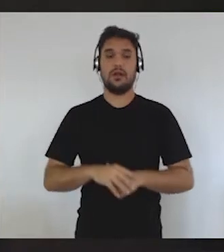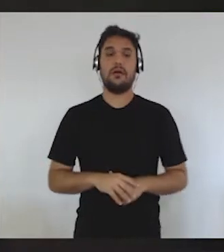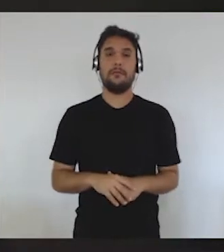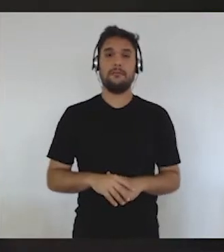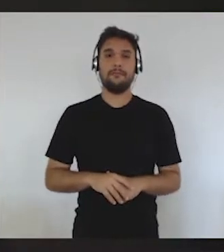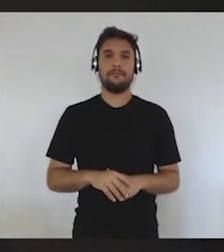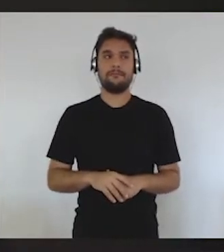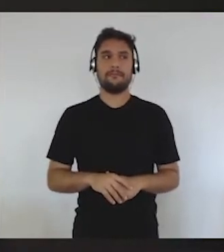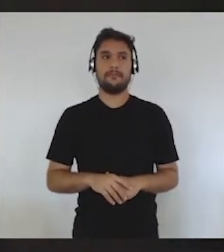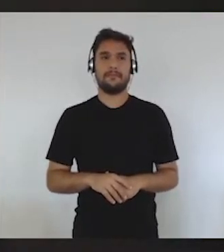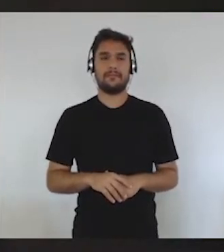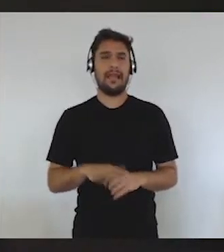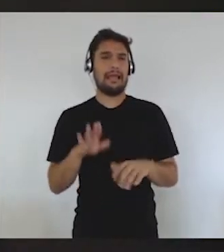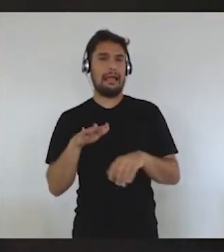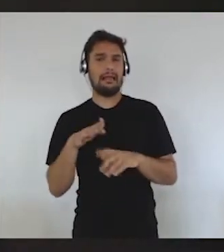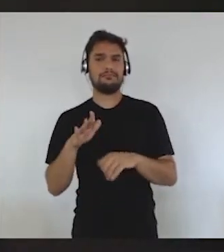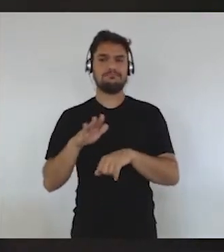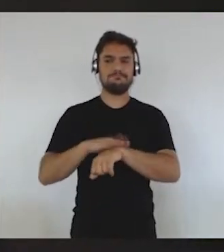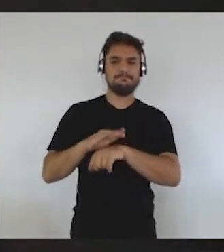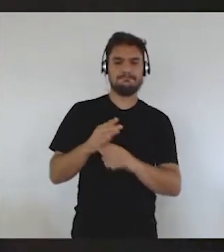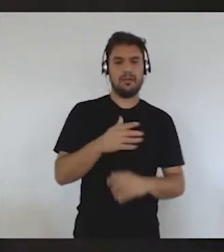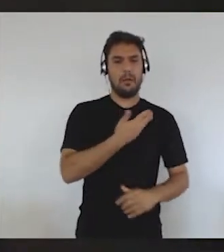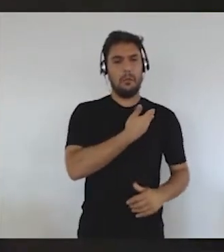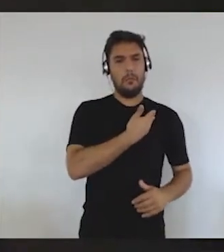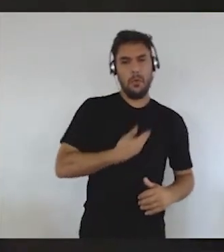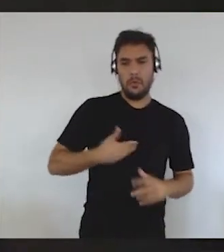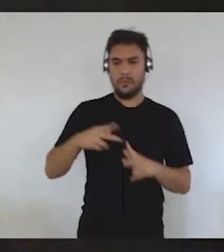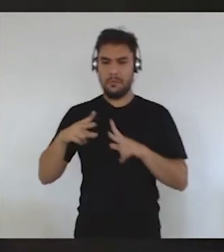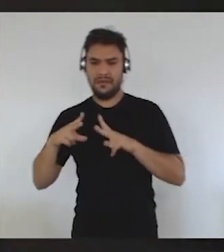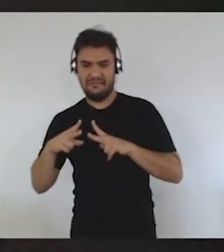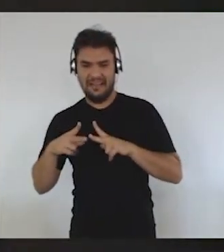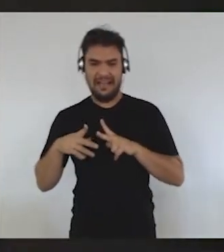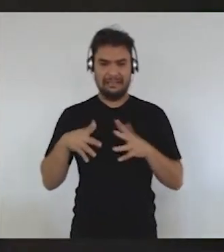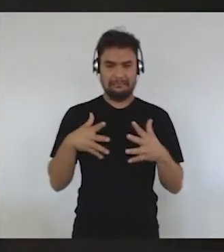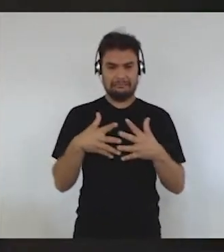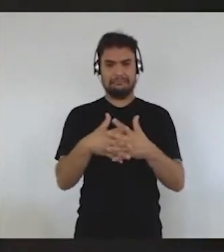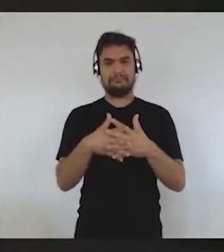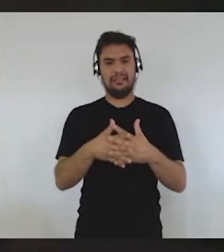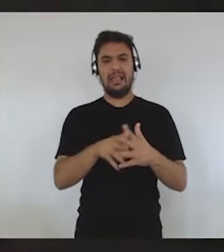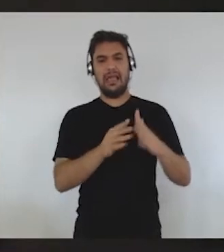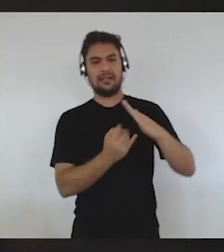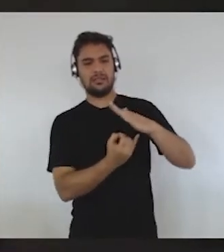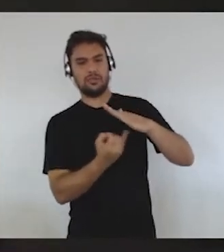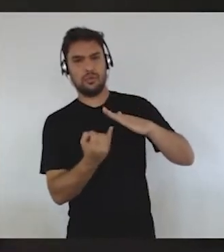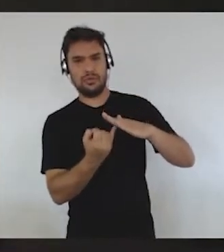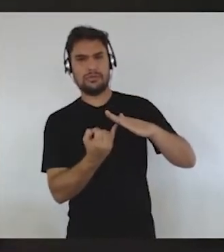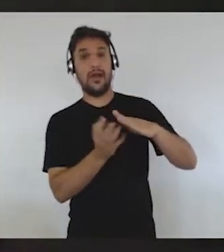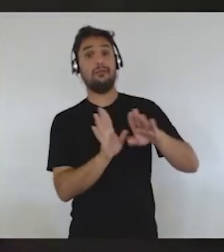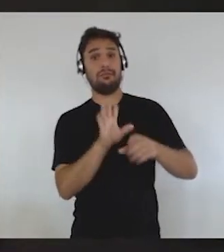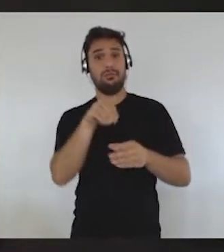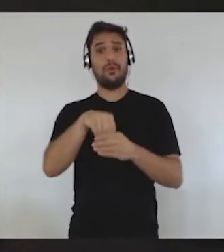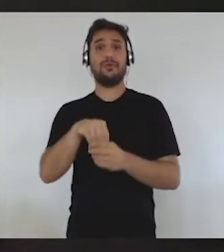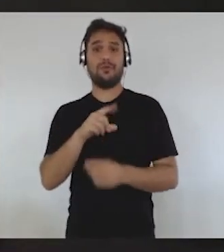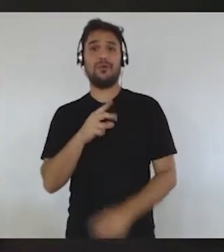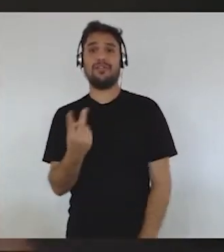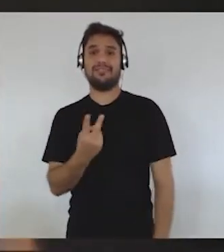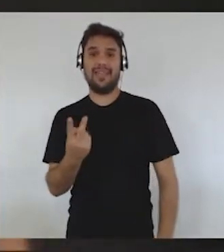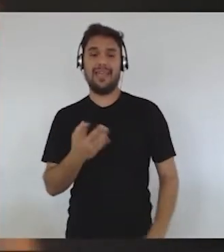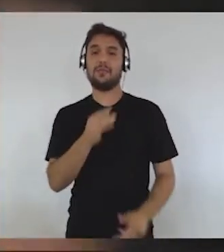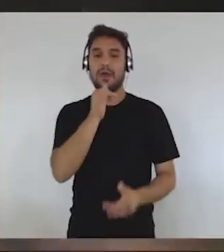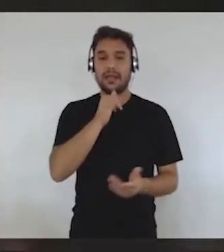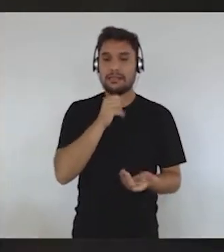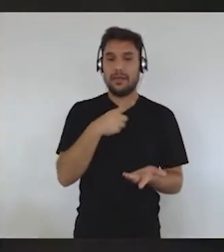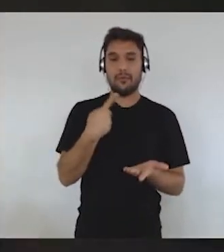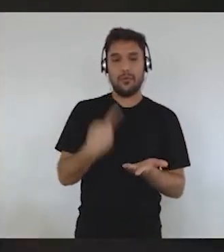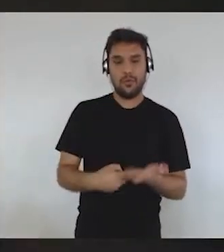aqui aquela zona cinzenta entre público e privado, né? As instituições que suportam os dois, como os tratados,